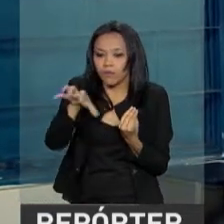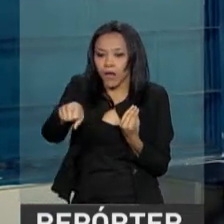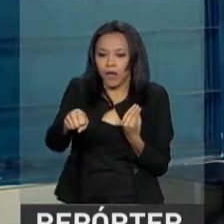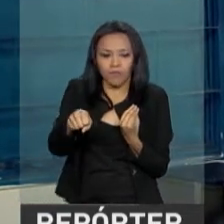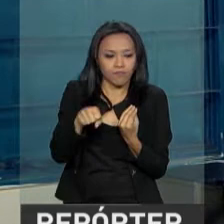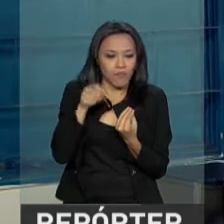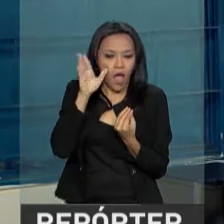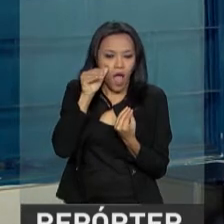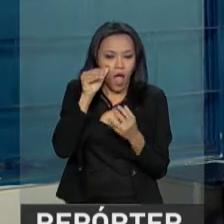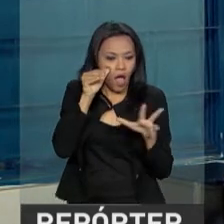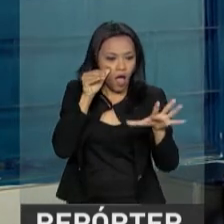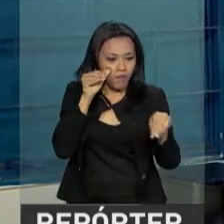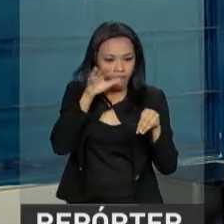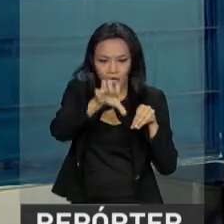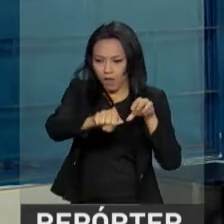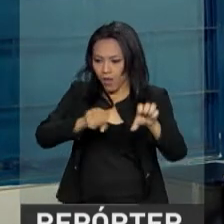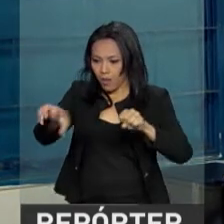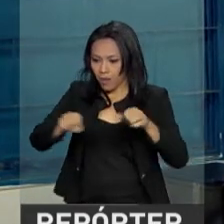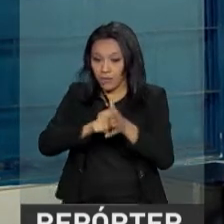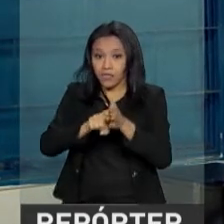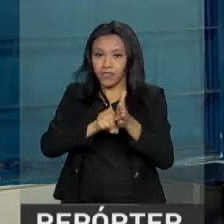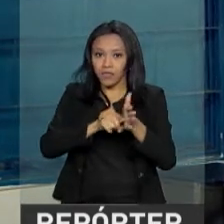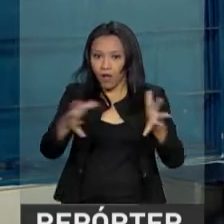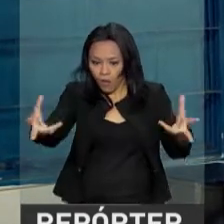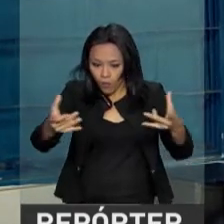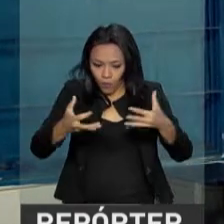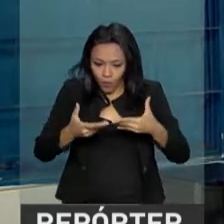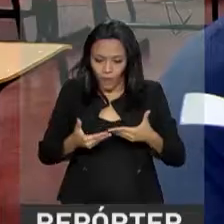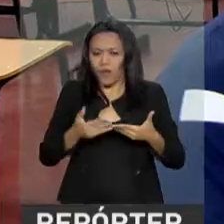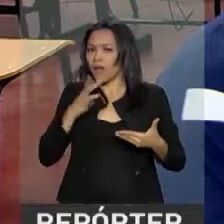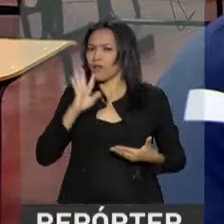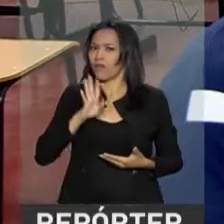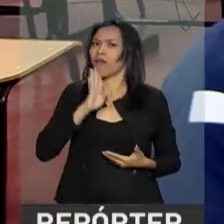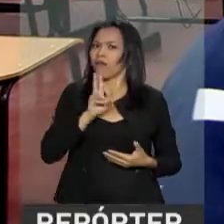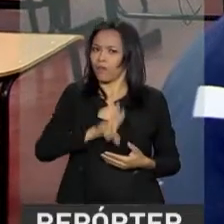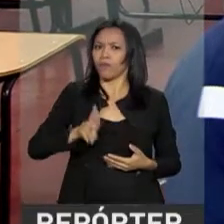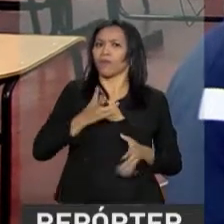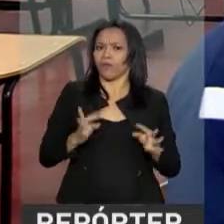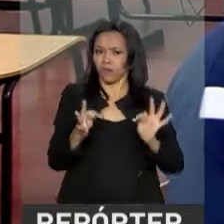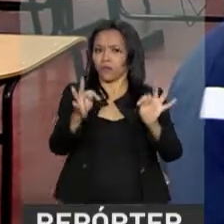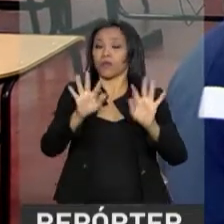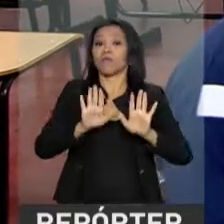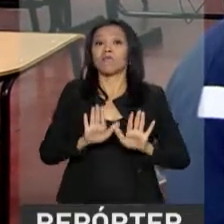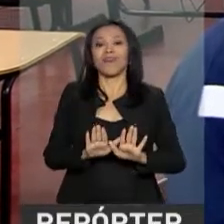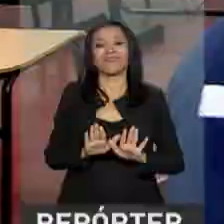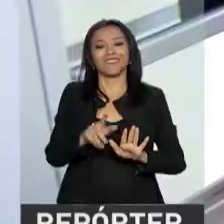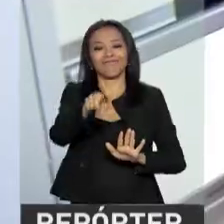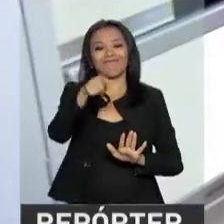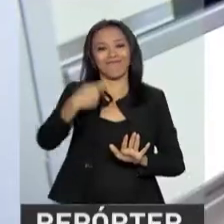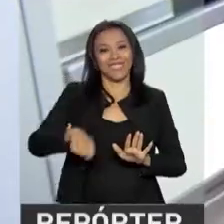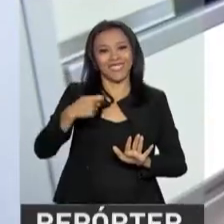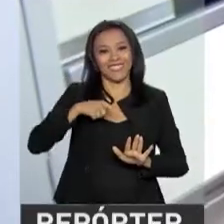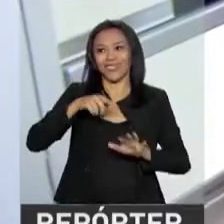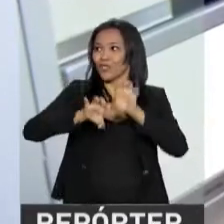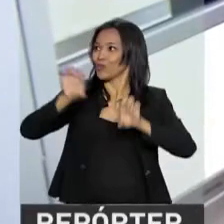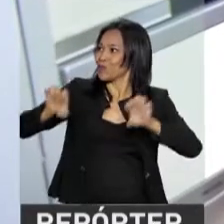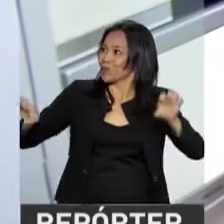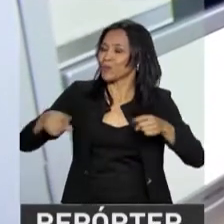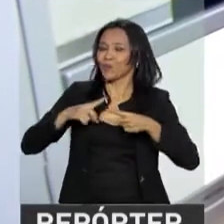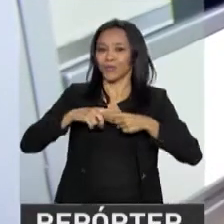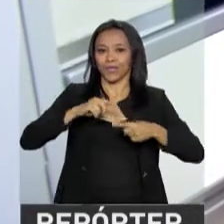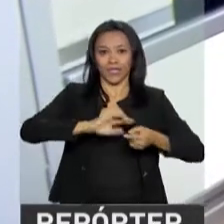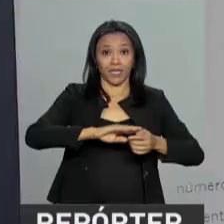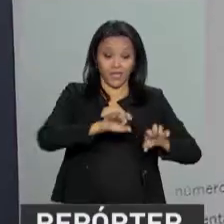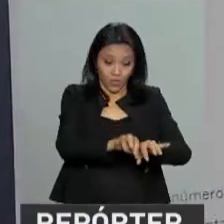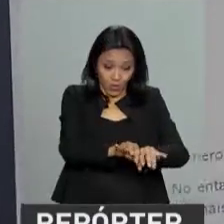mexendo acolá então eu acho fundamental usa a tecnologia mas para isso é necessário infraestrutura com computadores